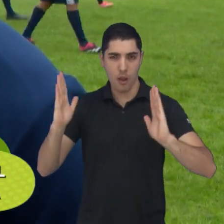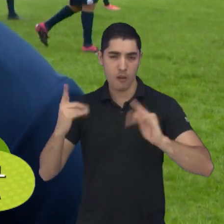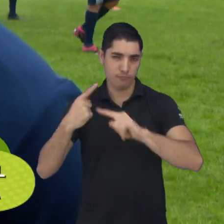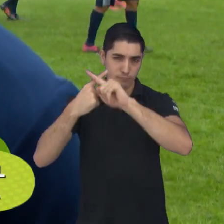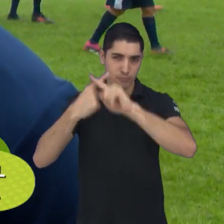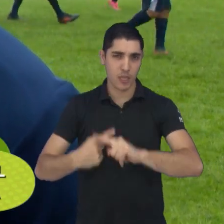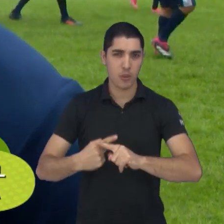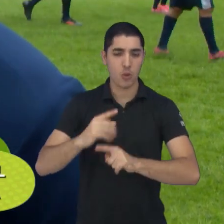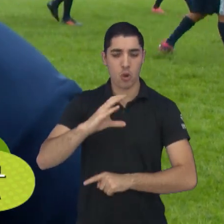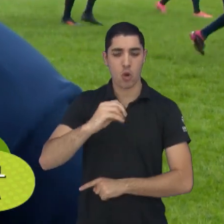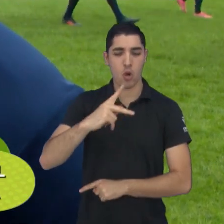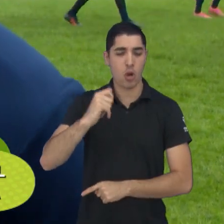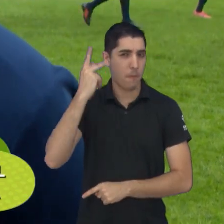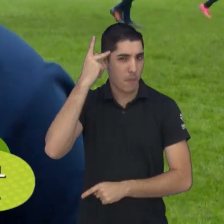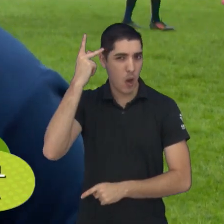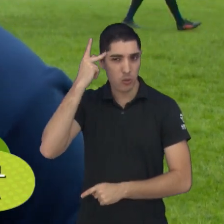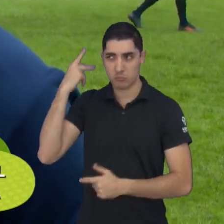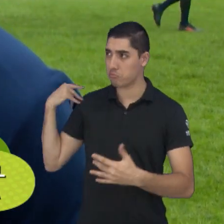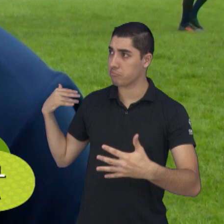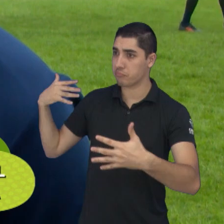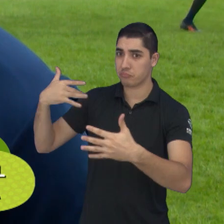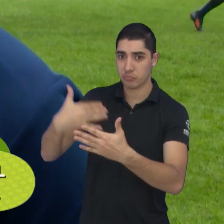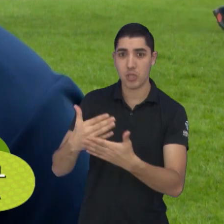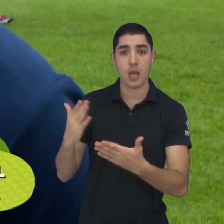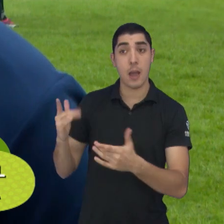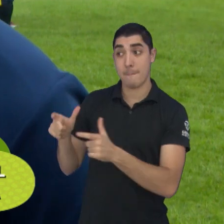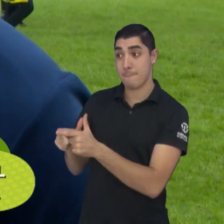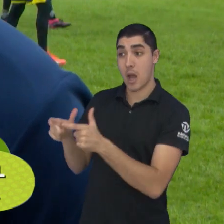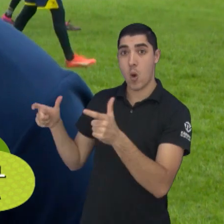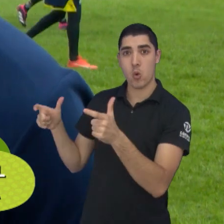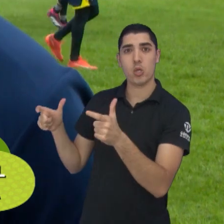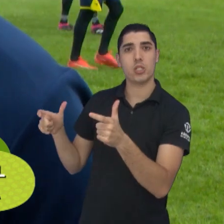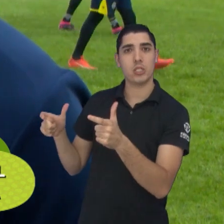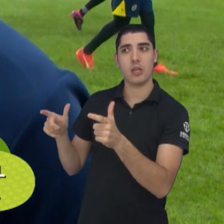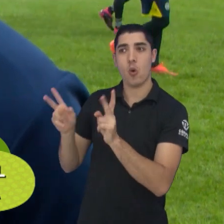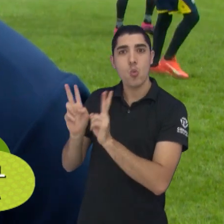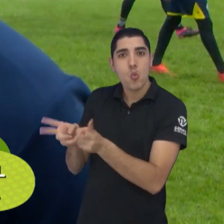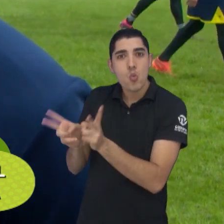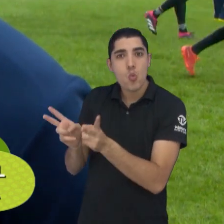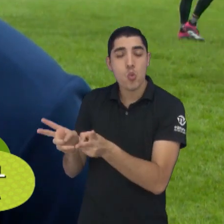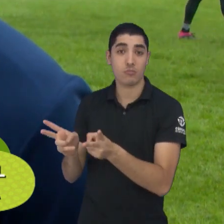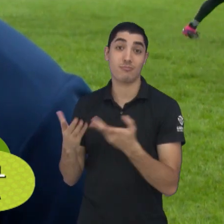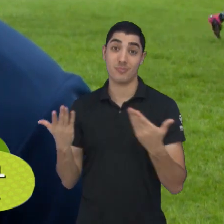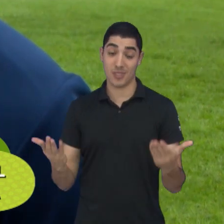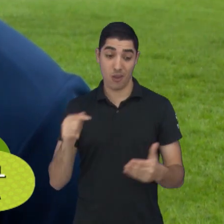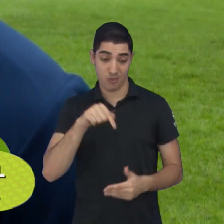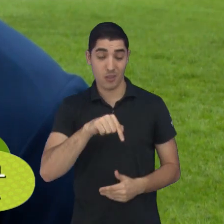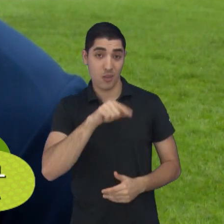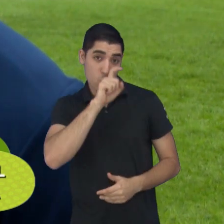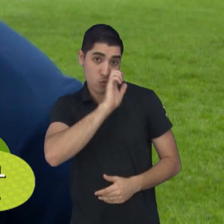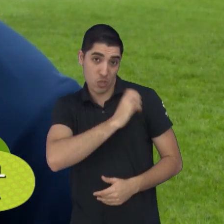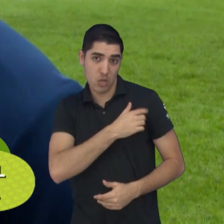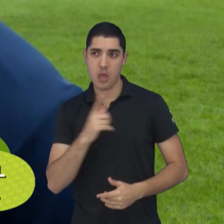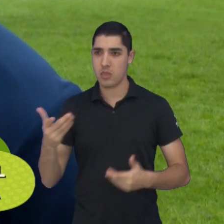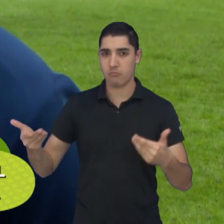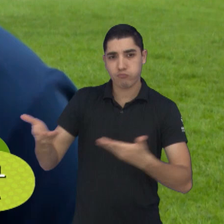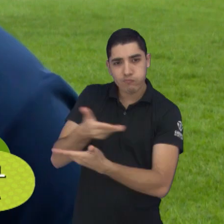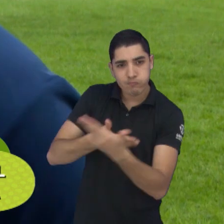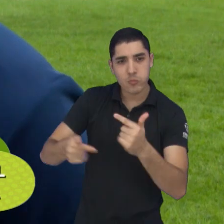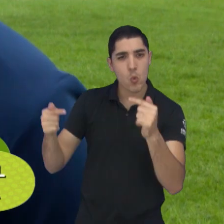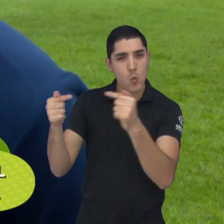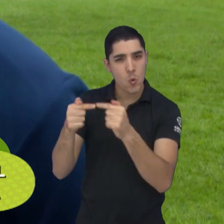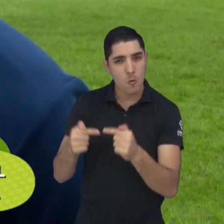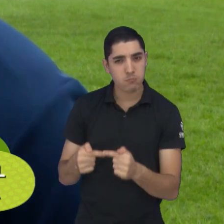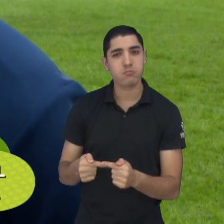uma base, né? A maioria dos jogadores só teve 2 saídas, então a gente é um time bem entrosado, então facilita com a chegada do